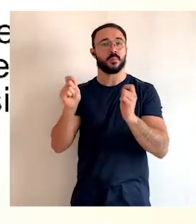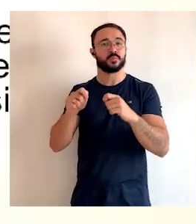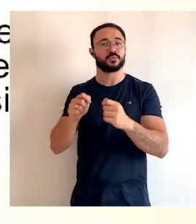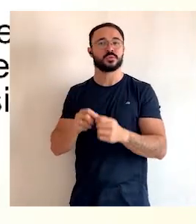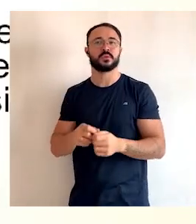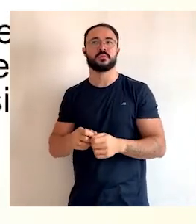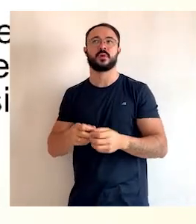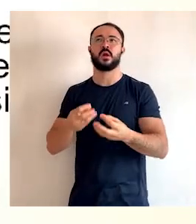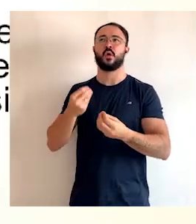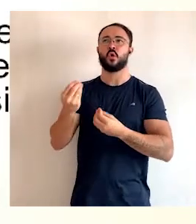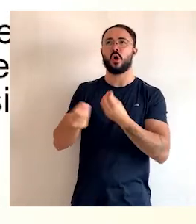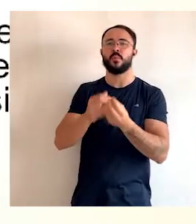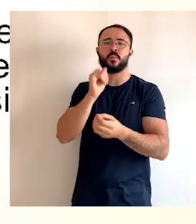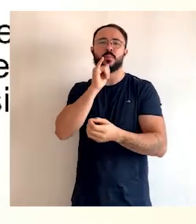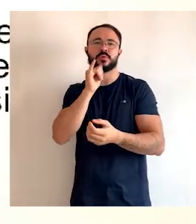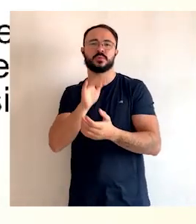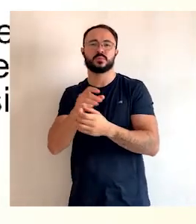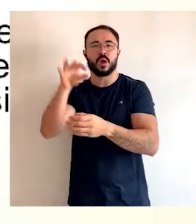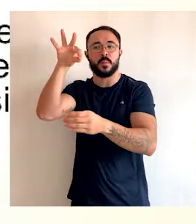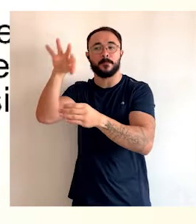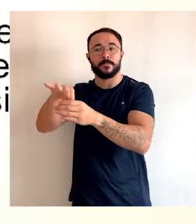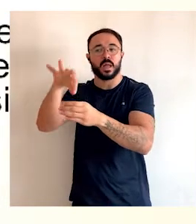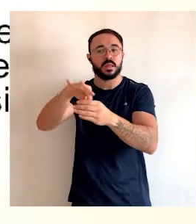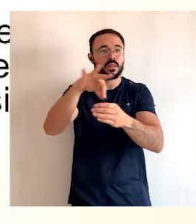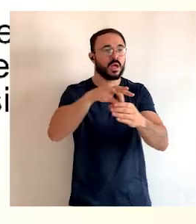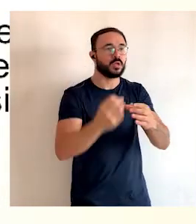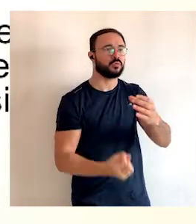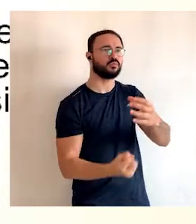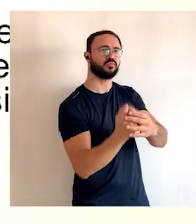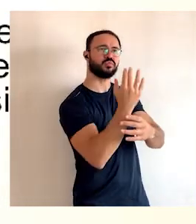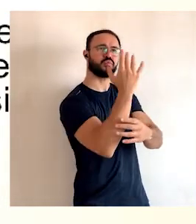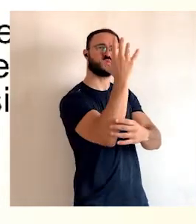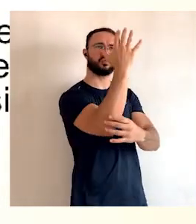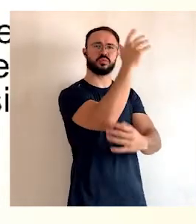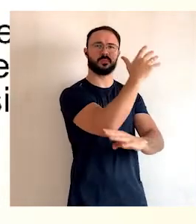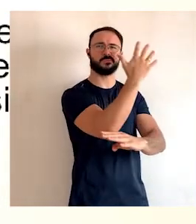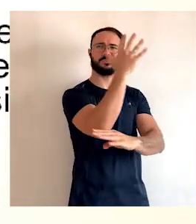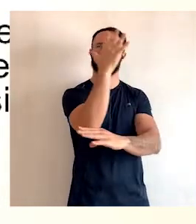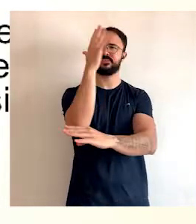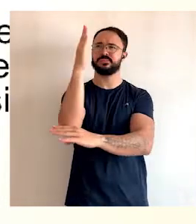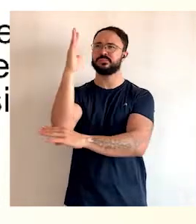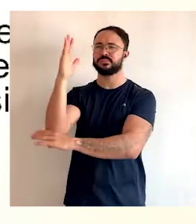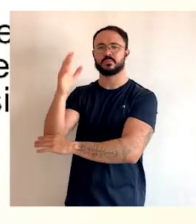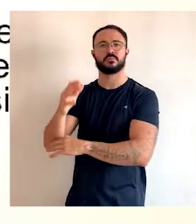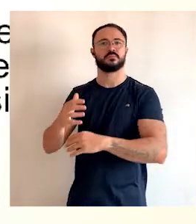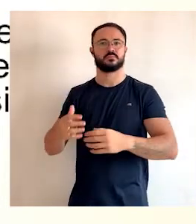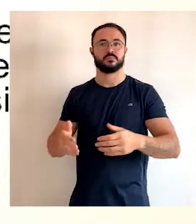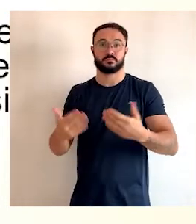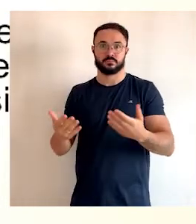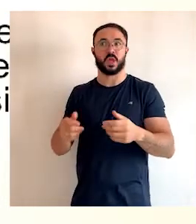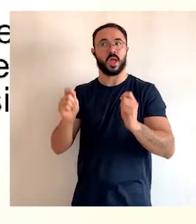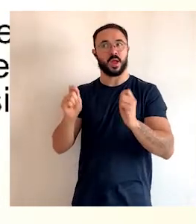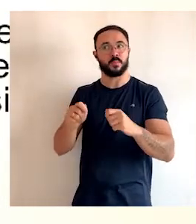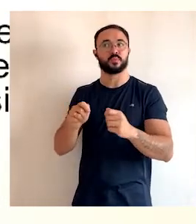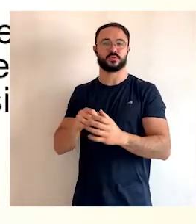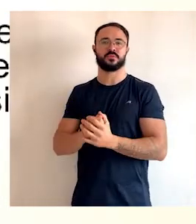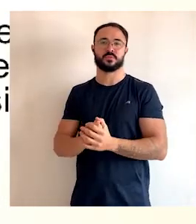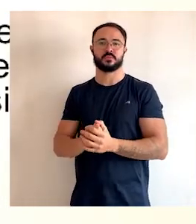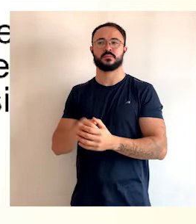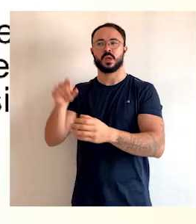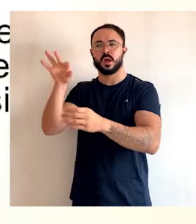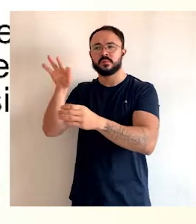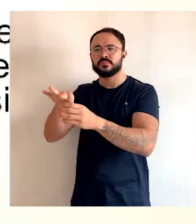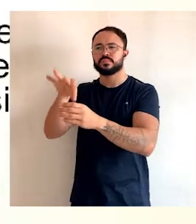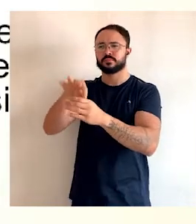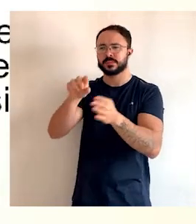como plantio de mudas nativas. Então planta-se mudas que podem ser plantadas naquele local, através de estudos,